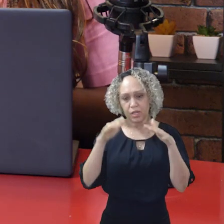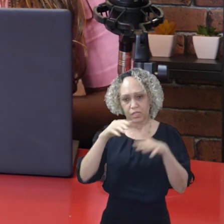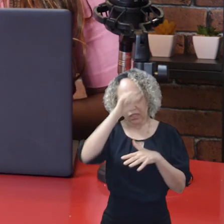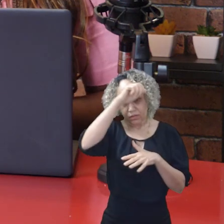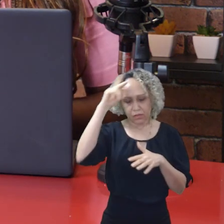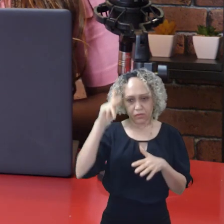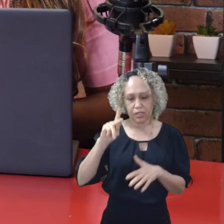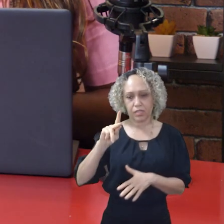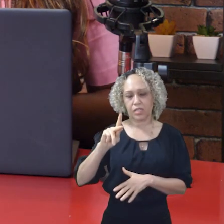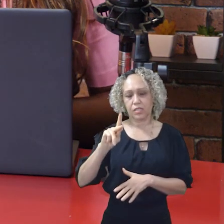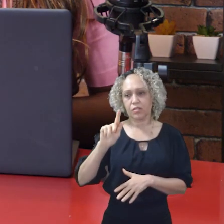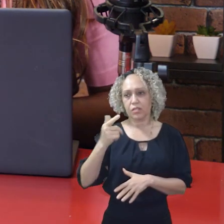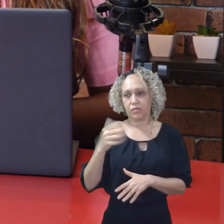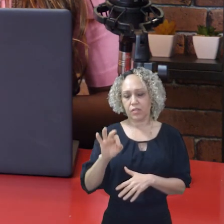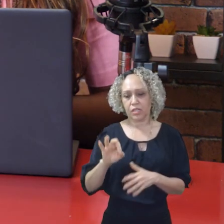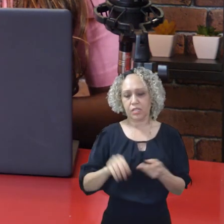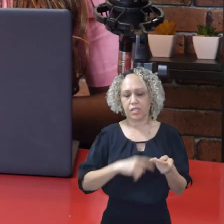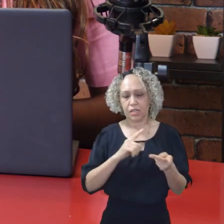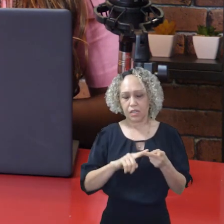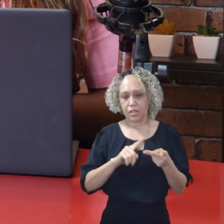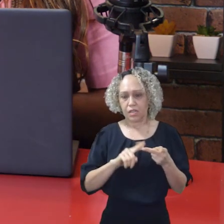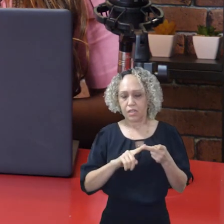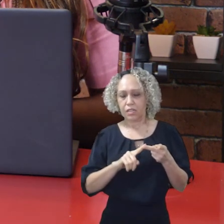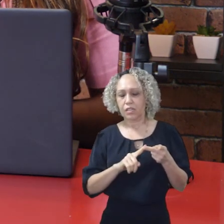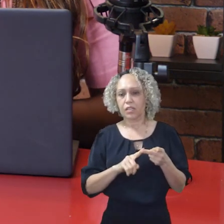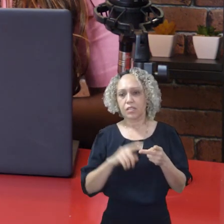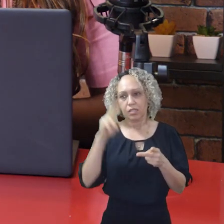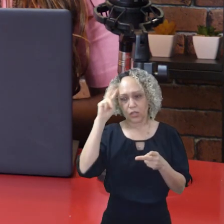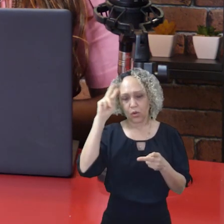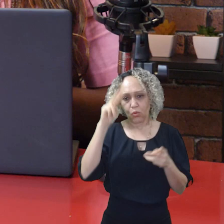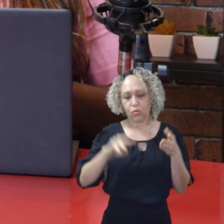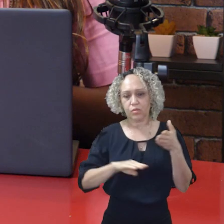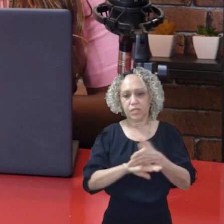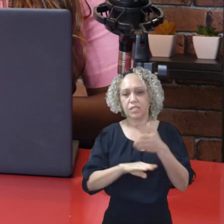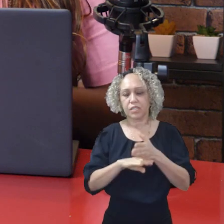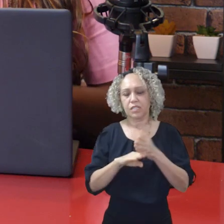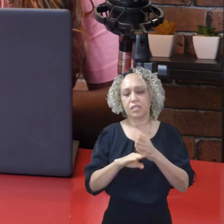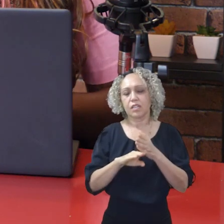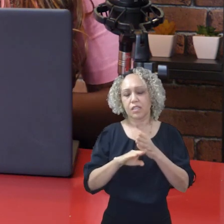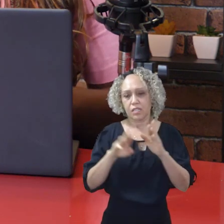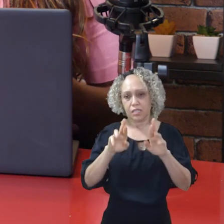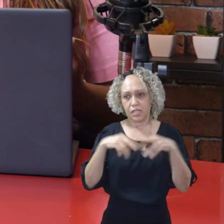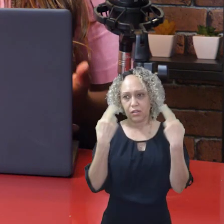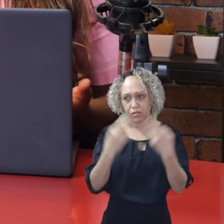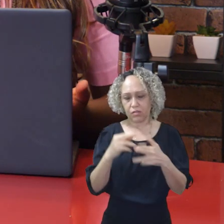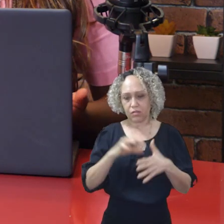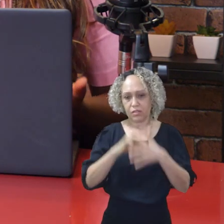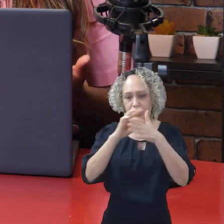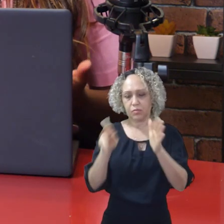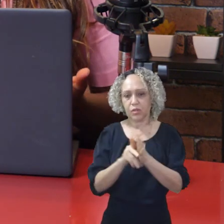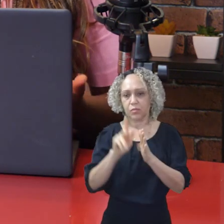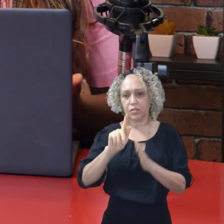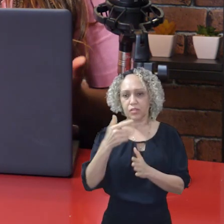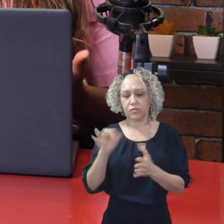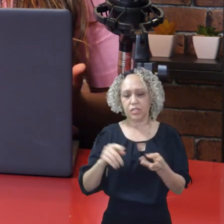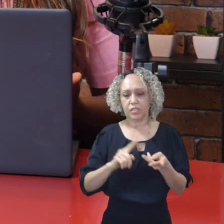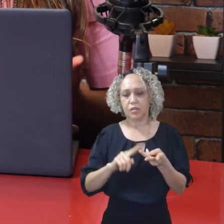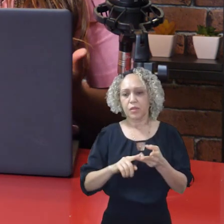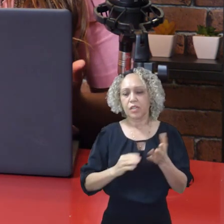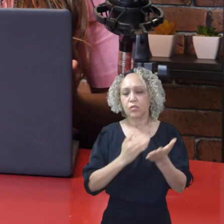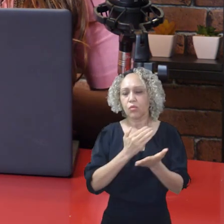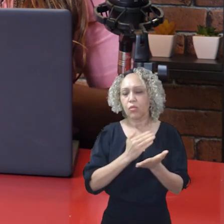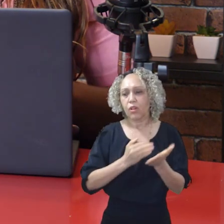do Urban 20. Na segunda, o presidente participou do encontro com lideranças do G20 e também do lançamento da